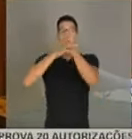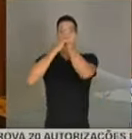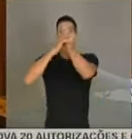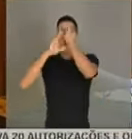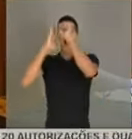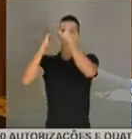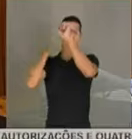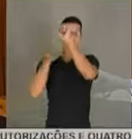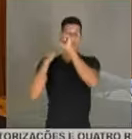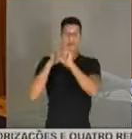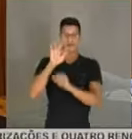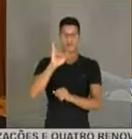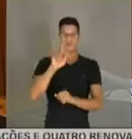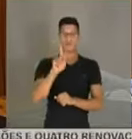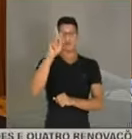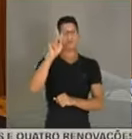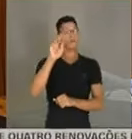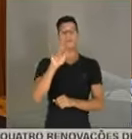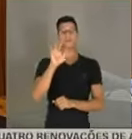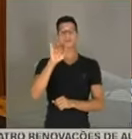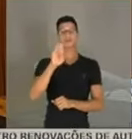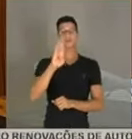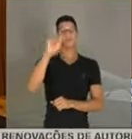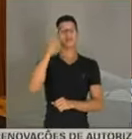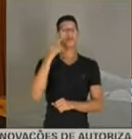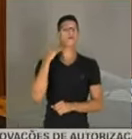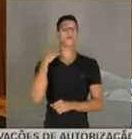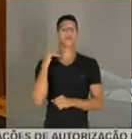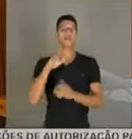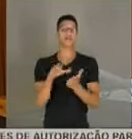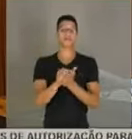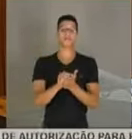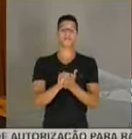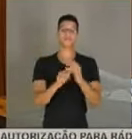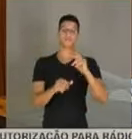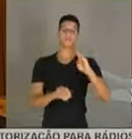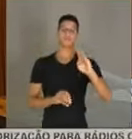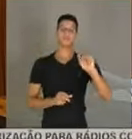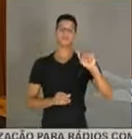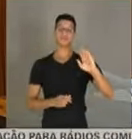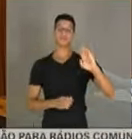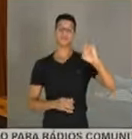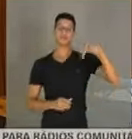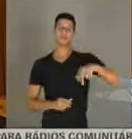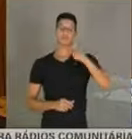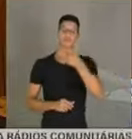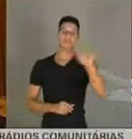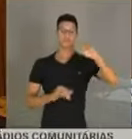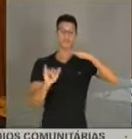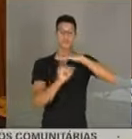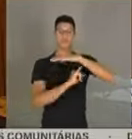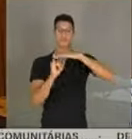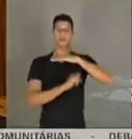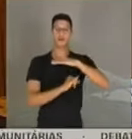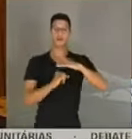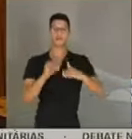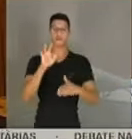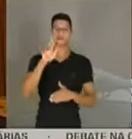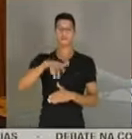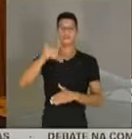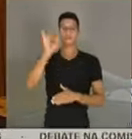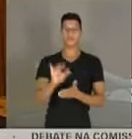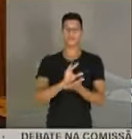bancária. Fibbank não é um banco, não está cadastrado no Bacen. É uma outra instituição, instituição de fundos